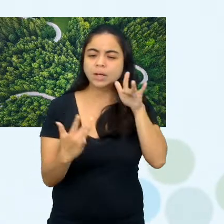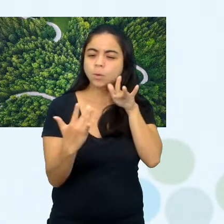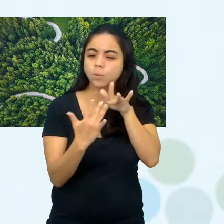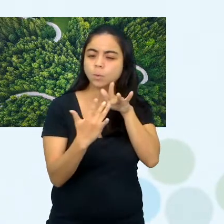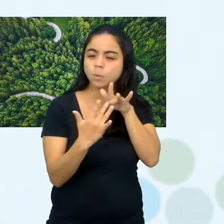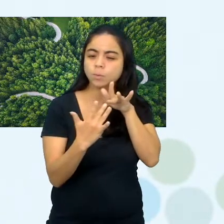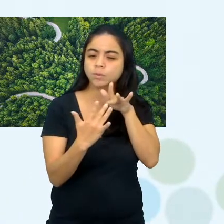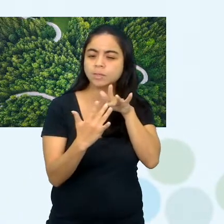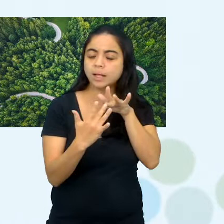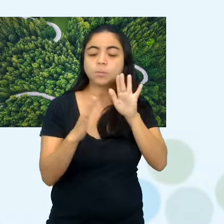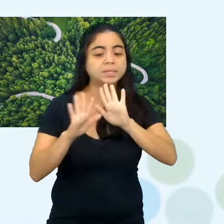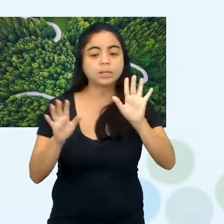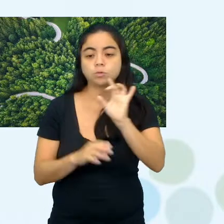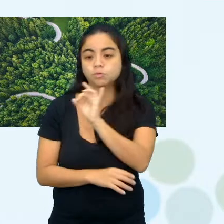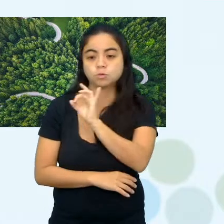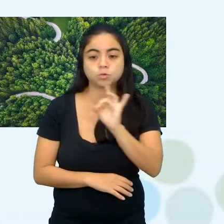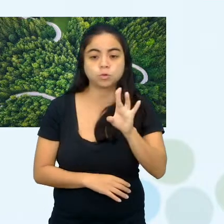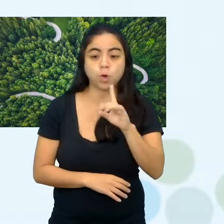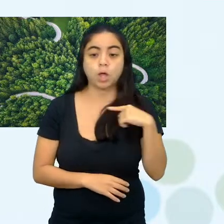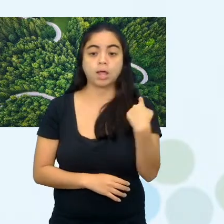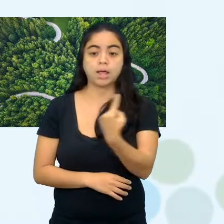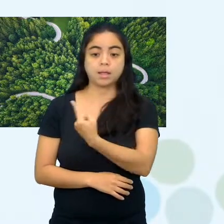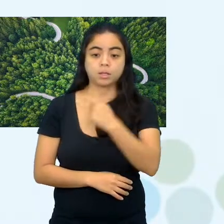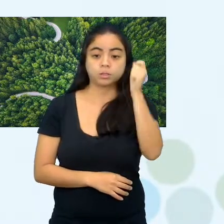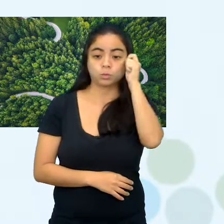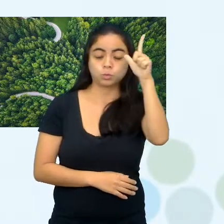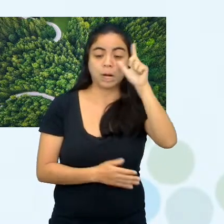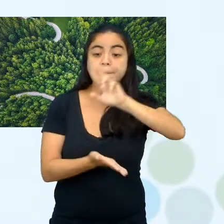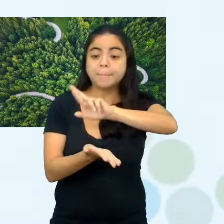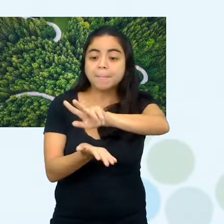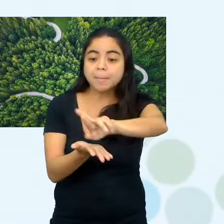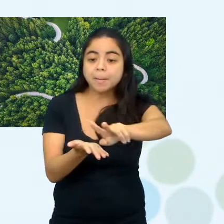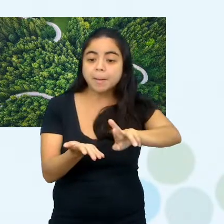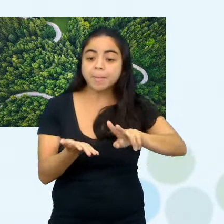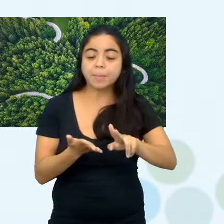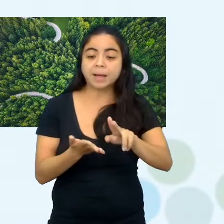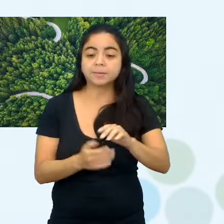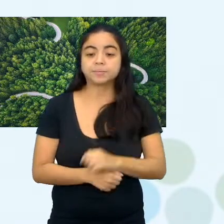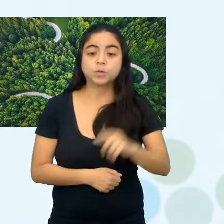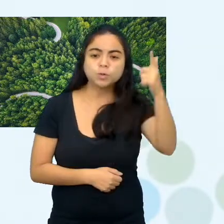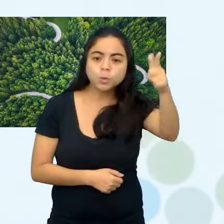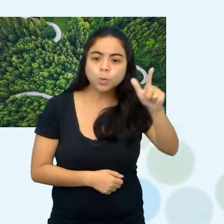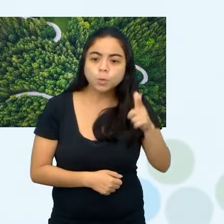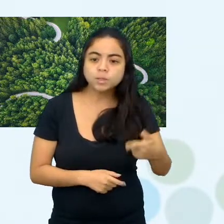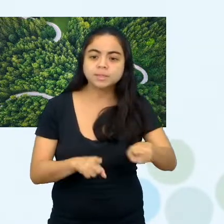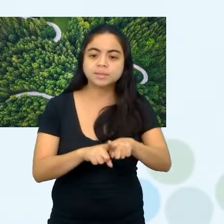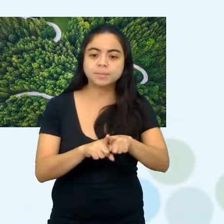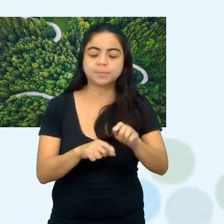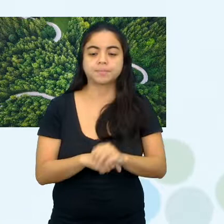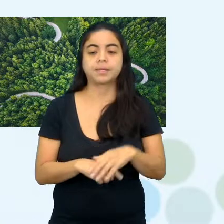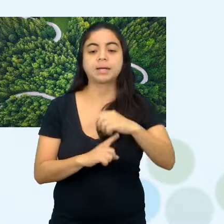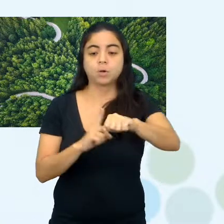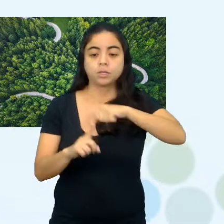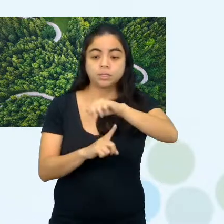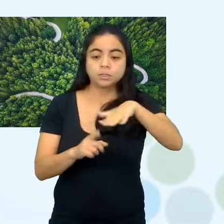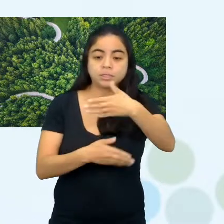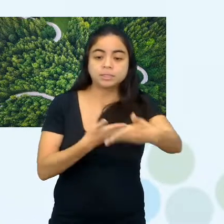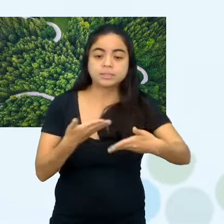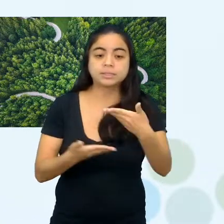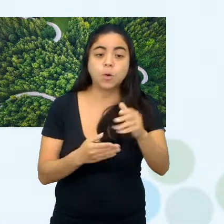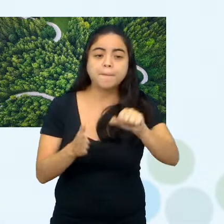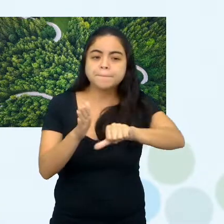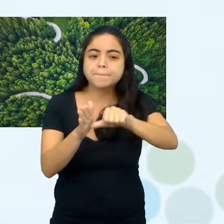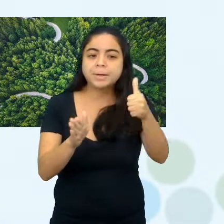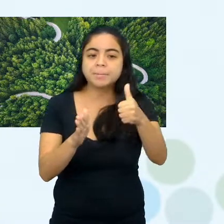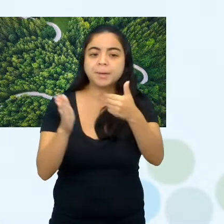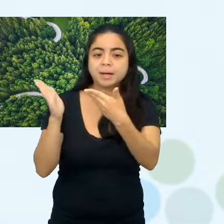mas não só a nossa cultura, vários outros aspectos. Então, quando a gente fala da socialização, por exemplo, a primária está